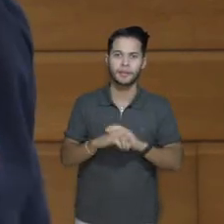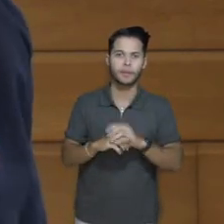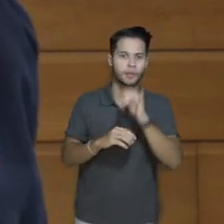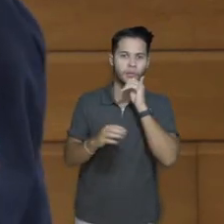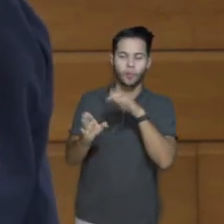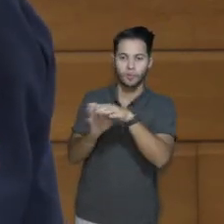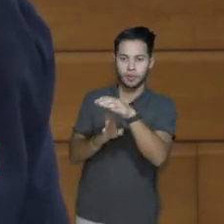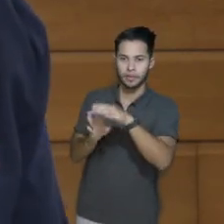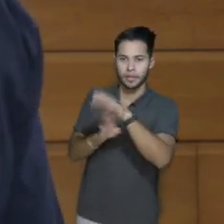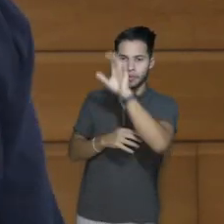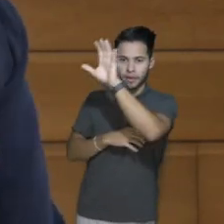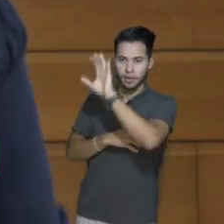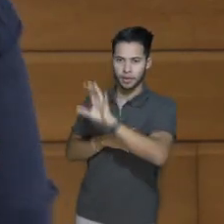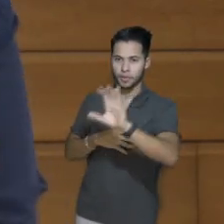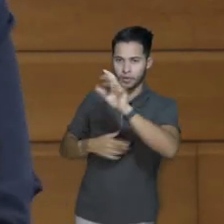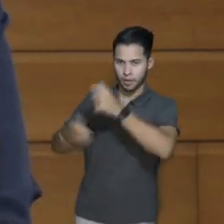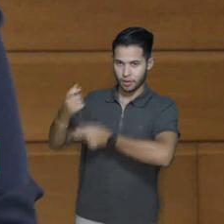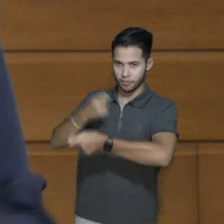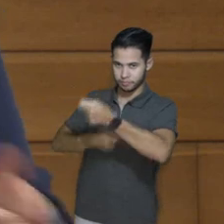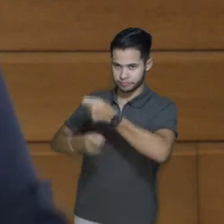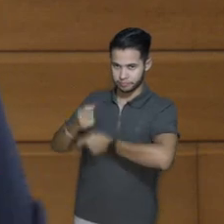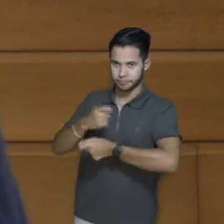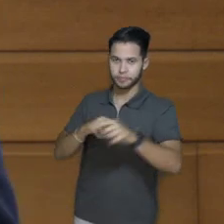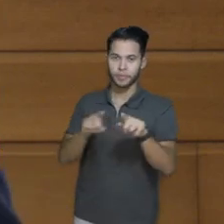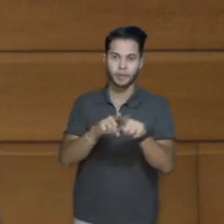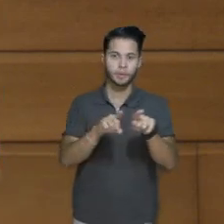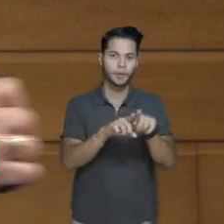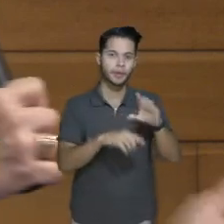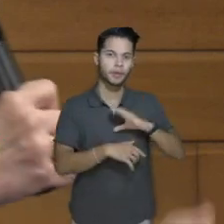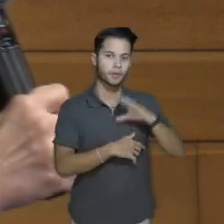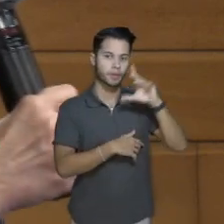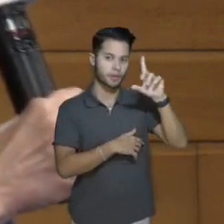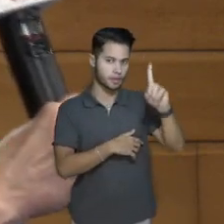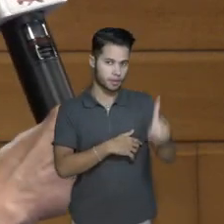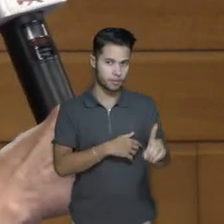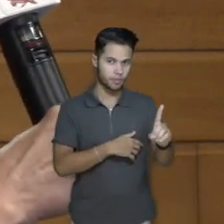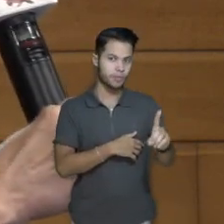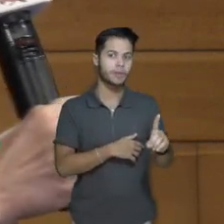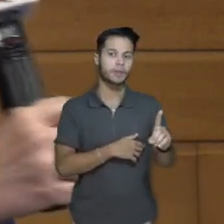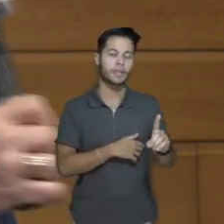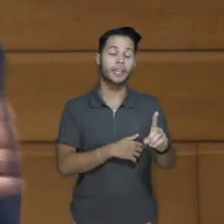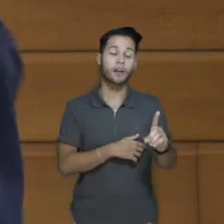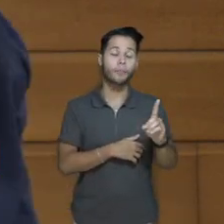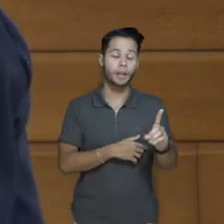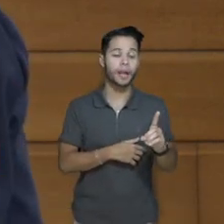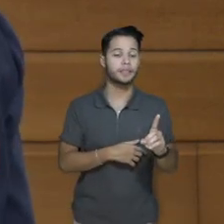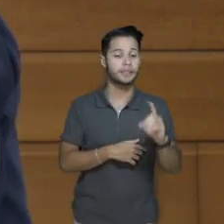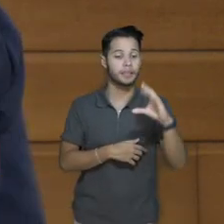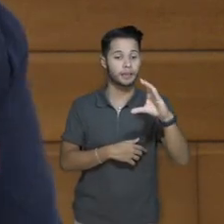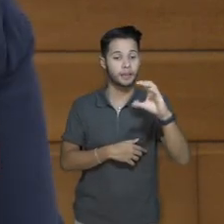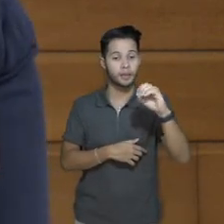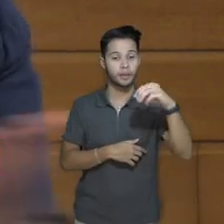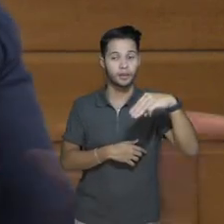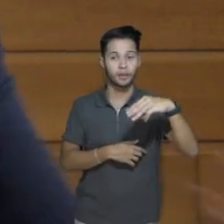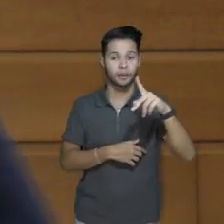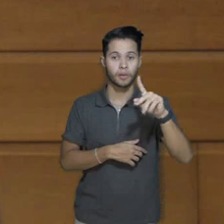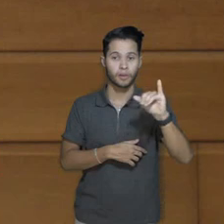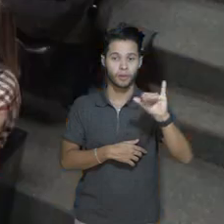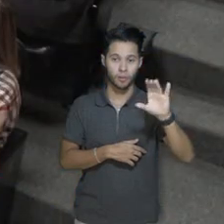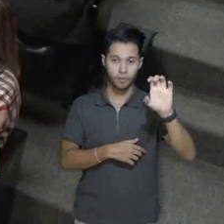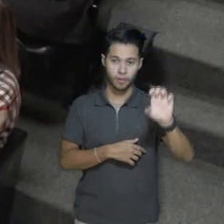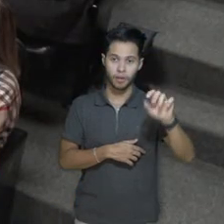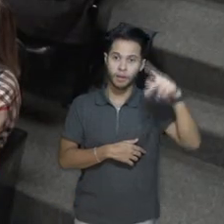sou administradora também coordenadora do comp Human commit aqui em Santa Catarina junto com as minhas